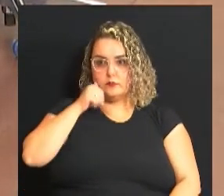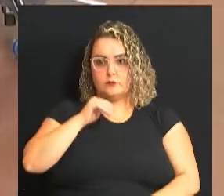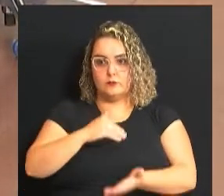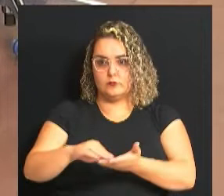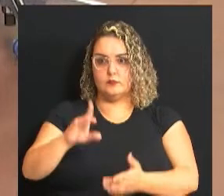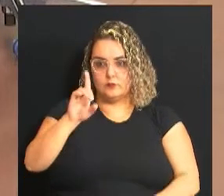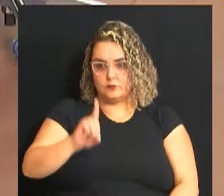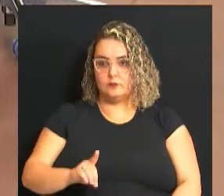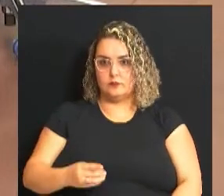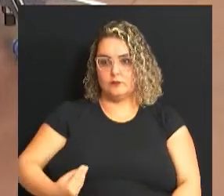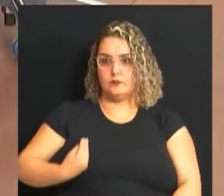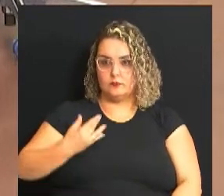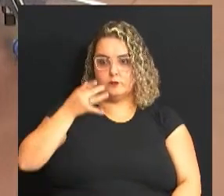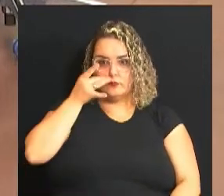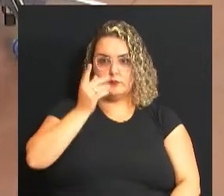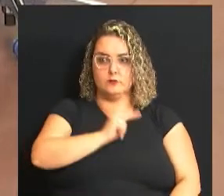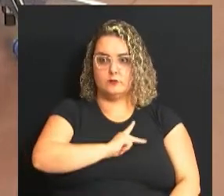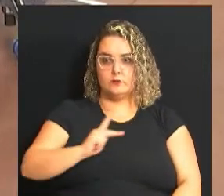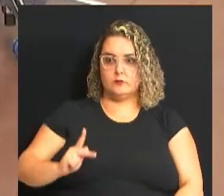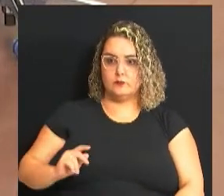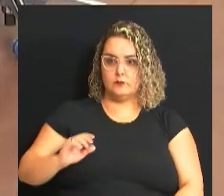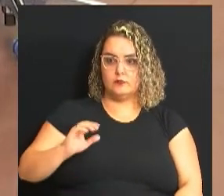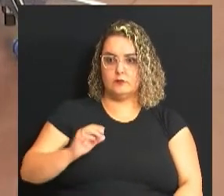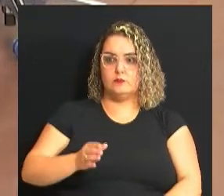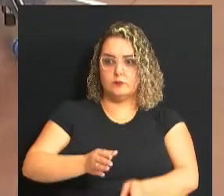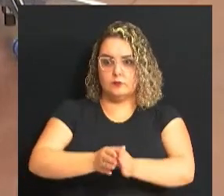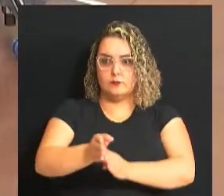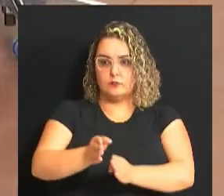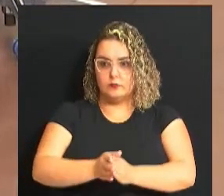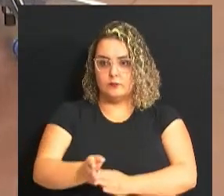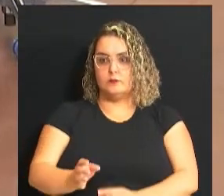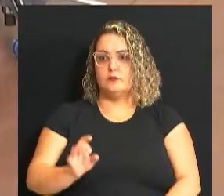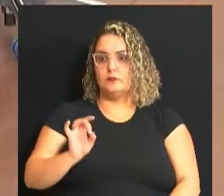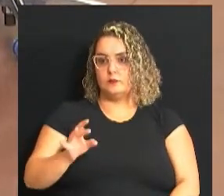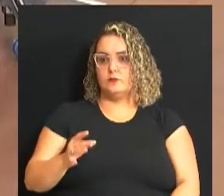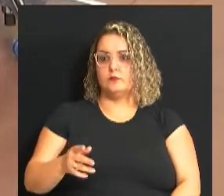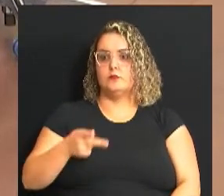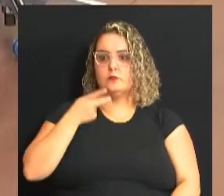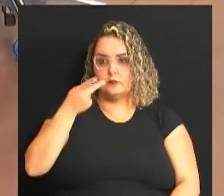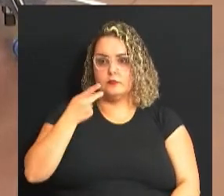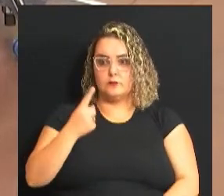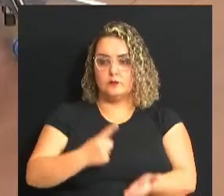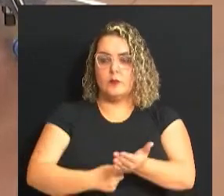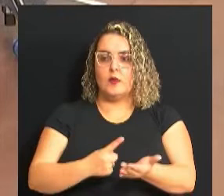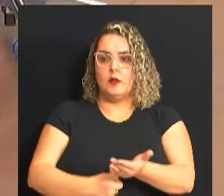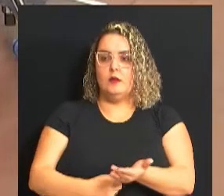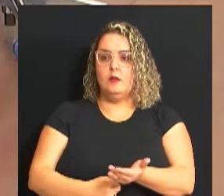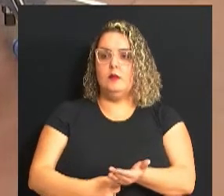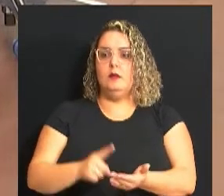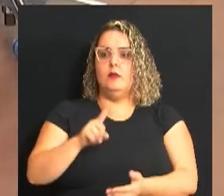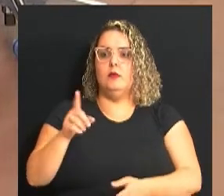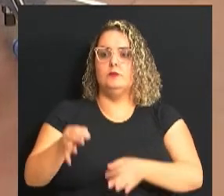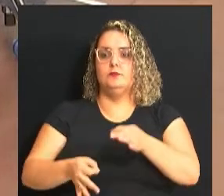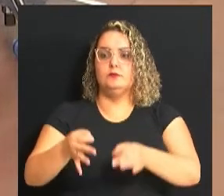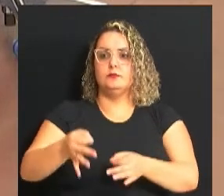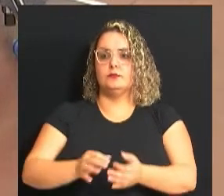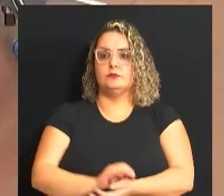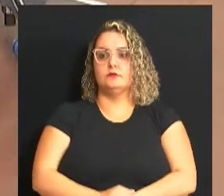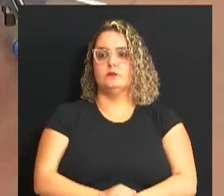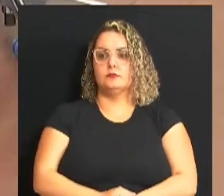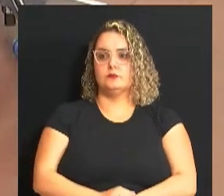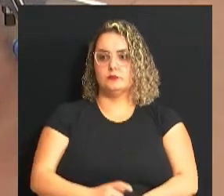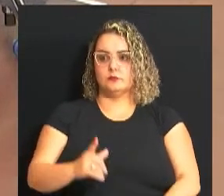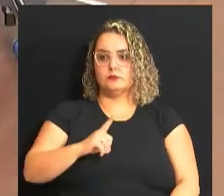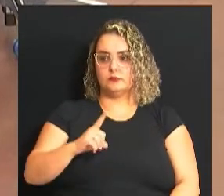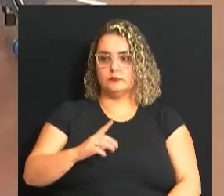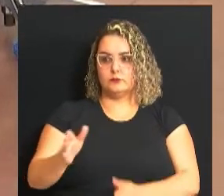diretores, presentes, presidente do Conselho. Só gostaria de fazer um registro, que não é jurídico, mas estive recentemente